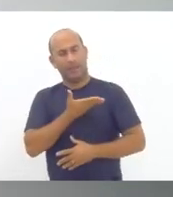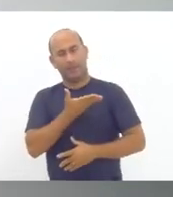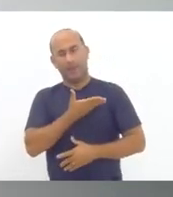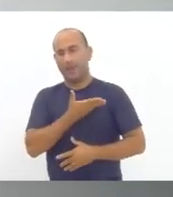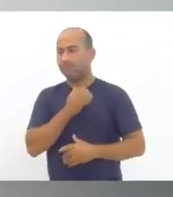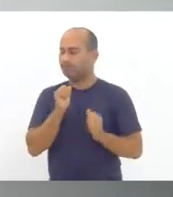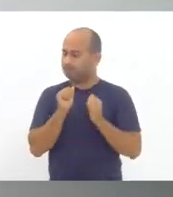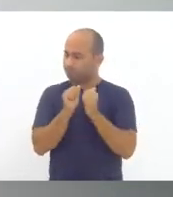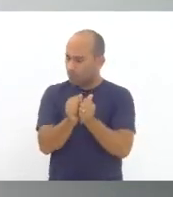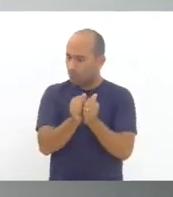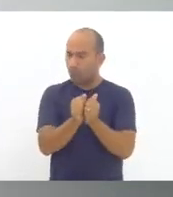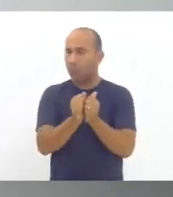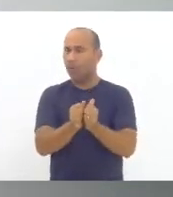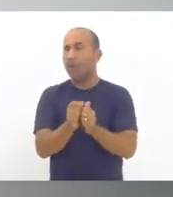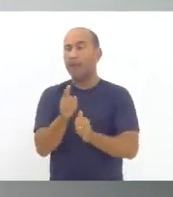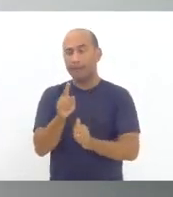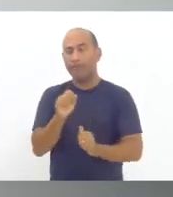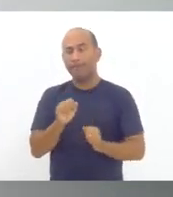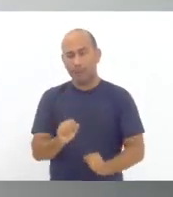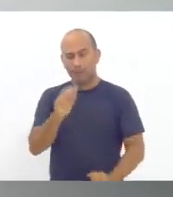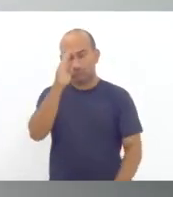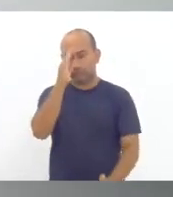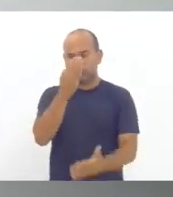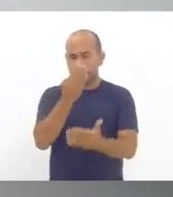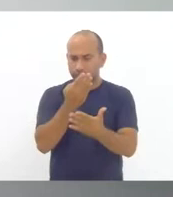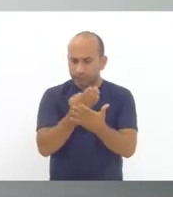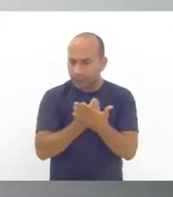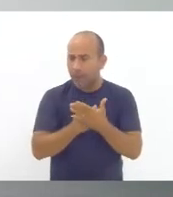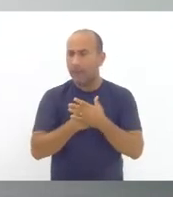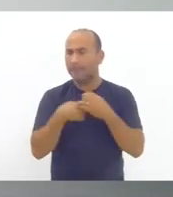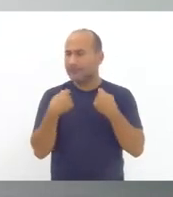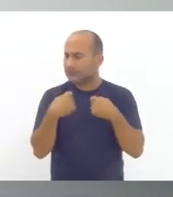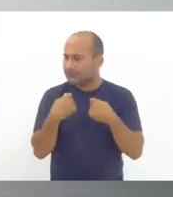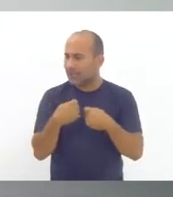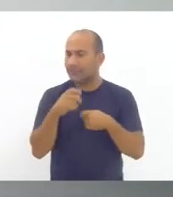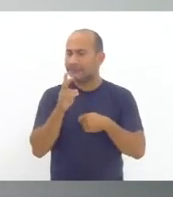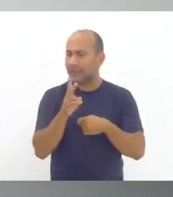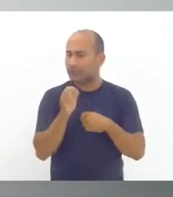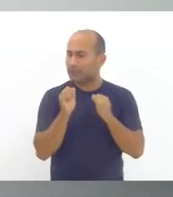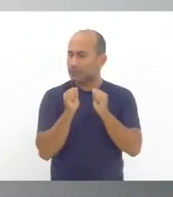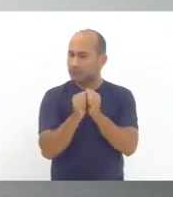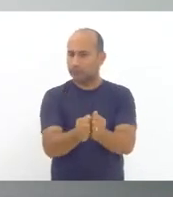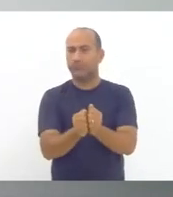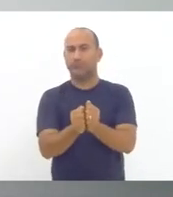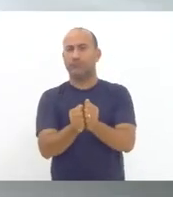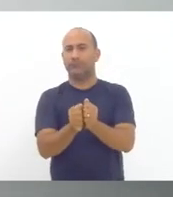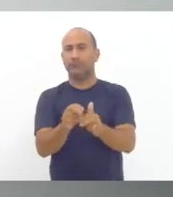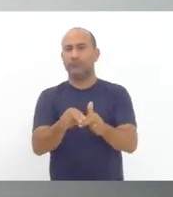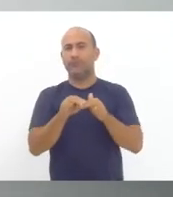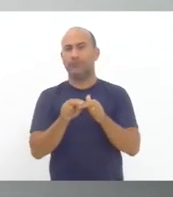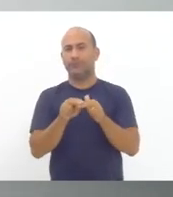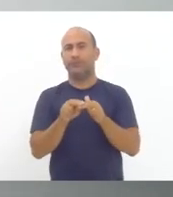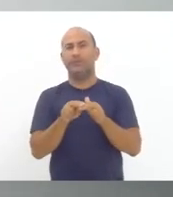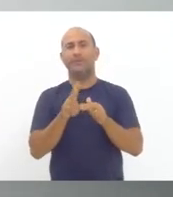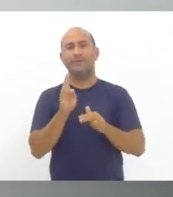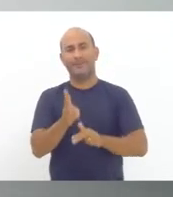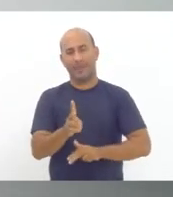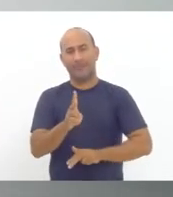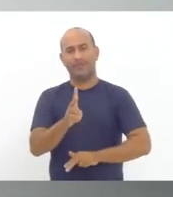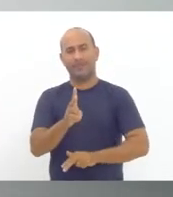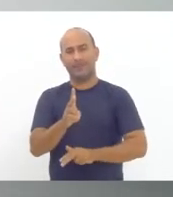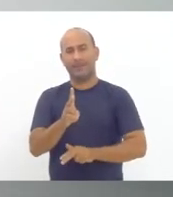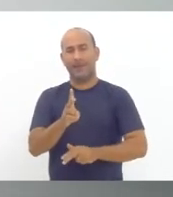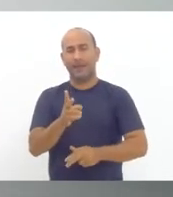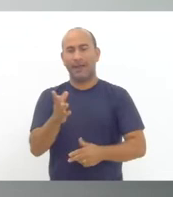é parceiro é aquele que a gente pode contar em qualquer momento que ele vai estar sempre disponível sempre com braço com